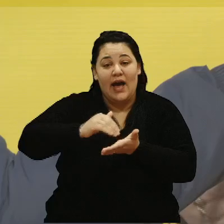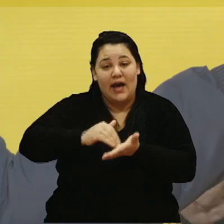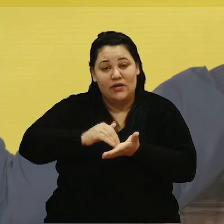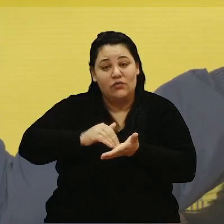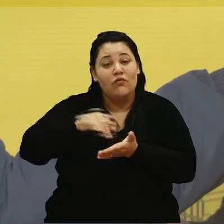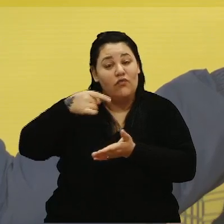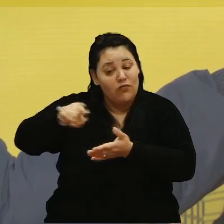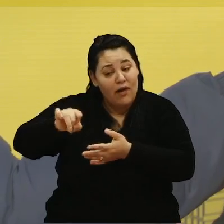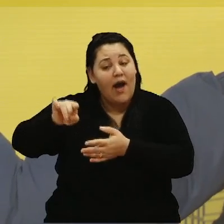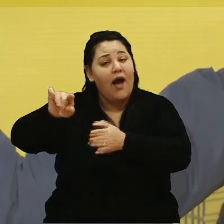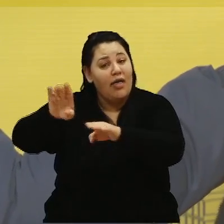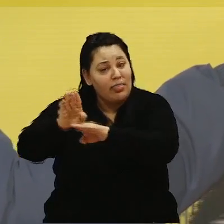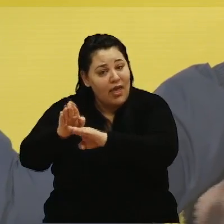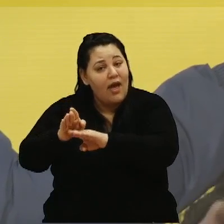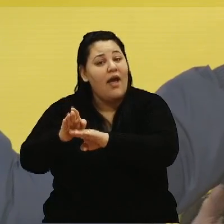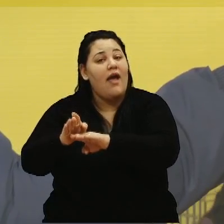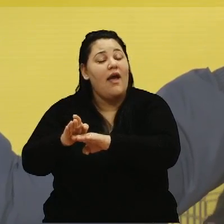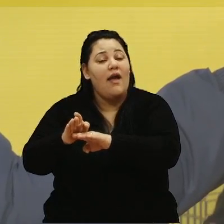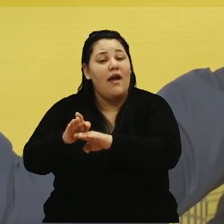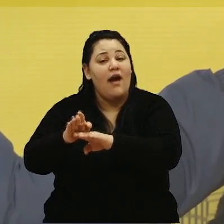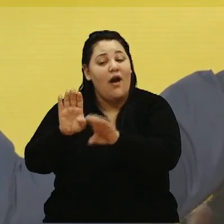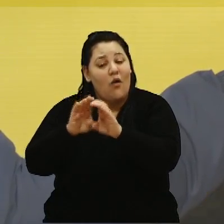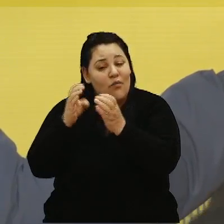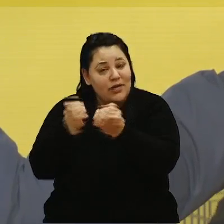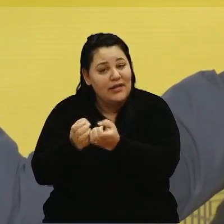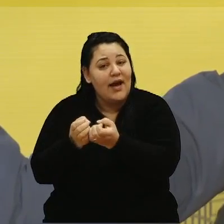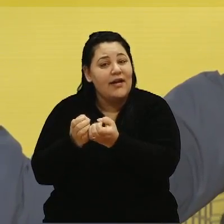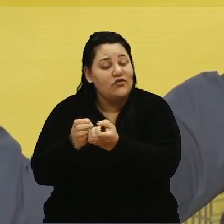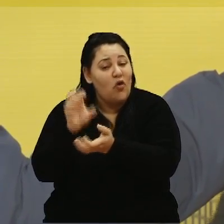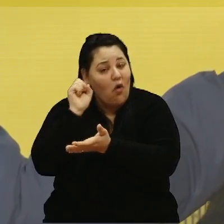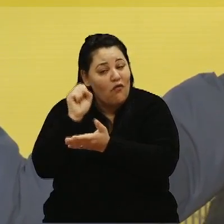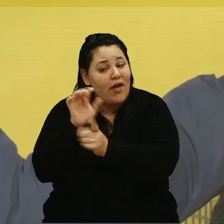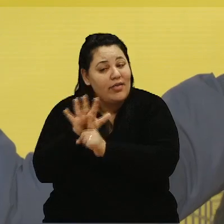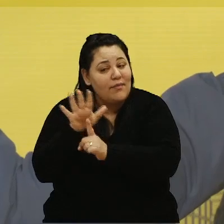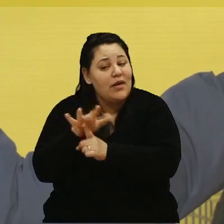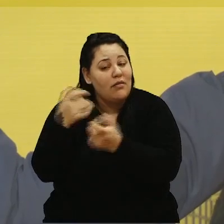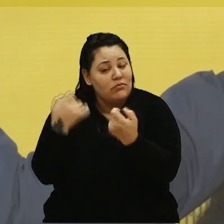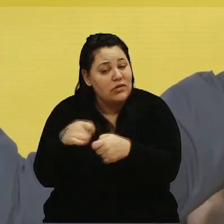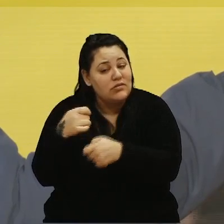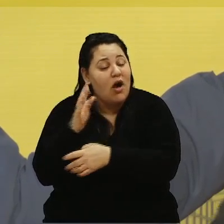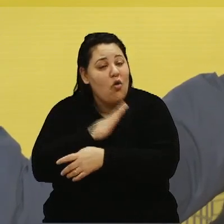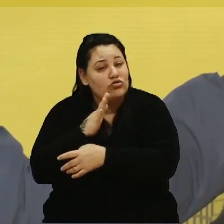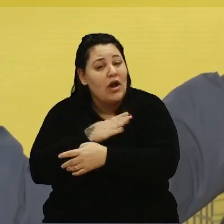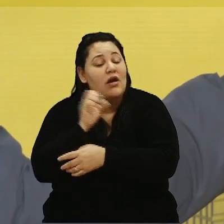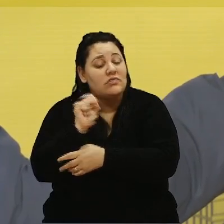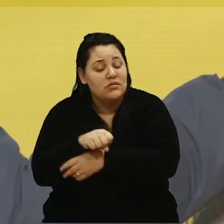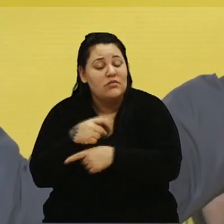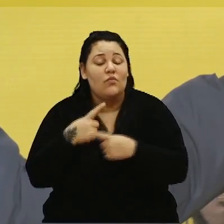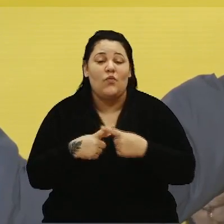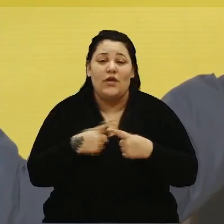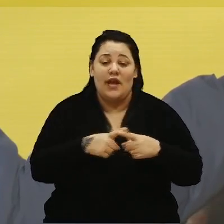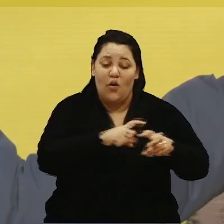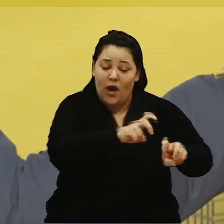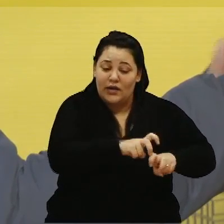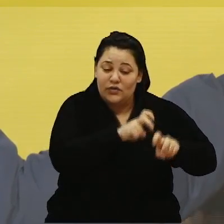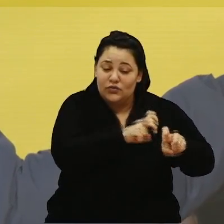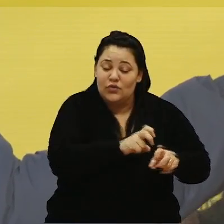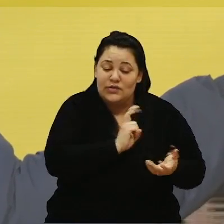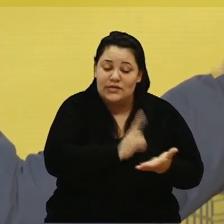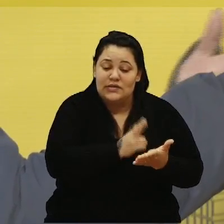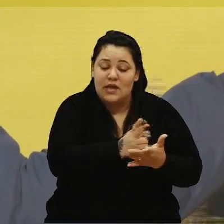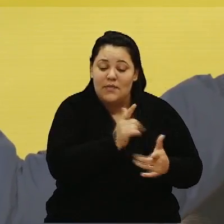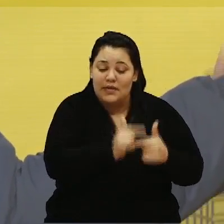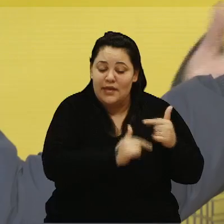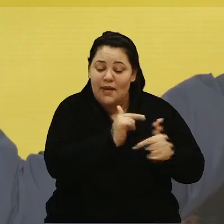fazer a coleta das suas demandas é uma necessidade urgente, uma vez que os agricultores, eles sempre